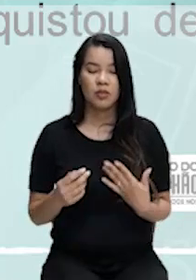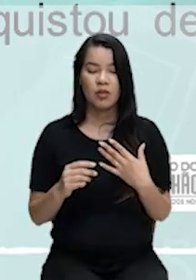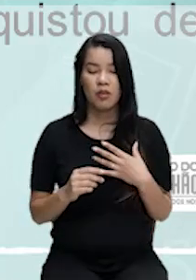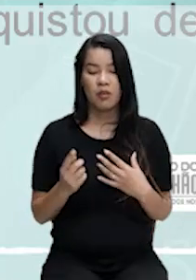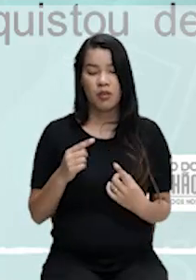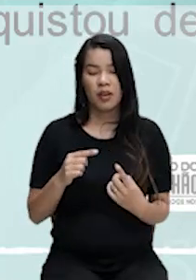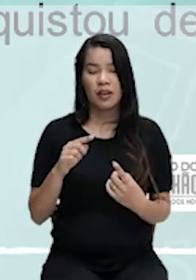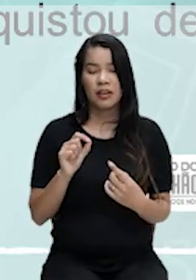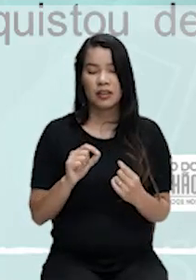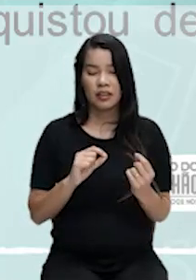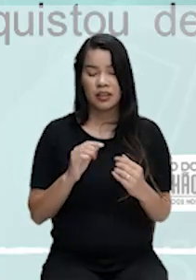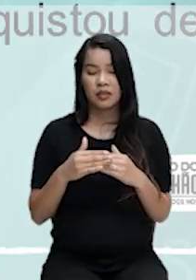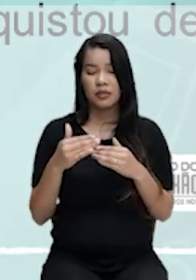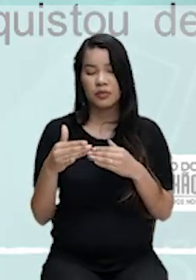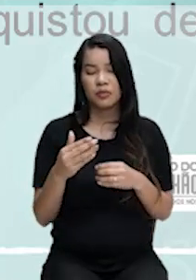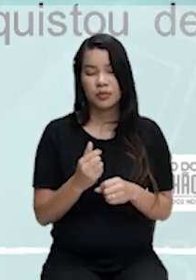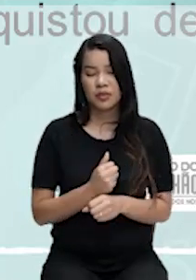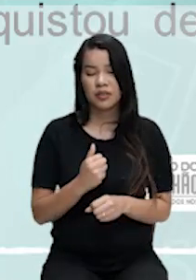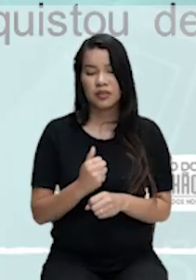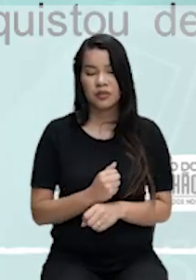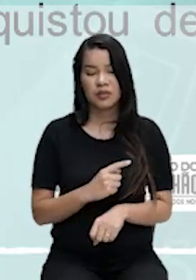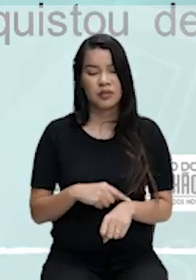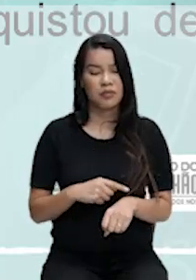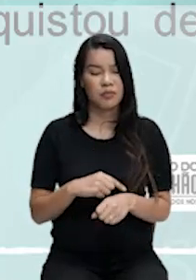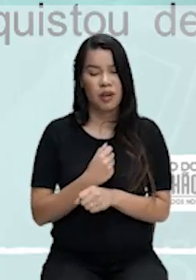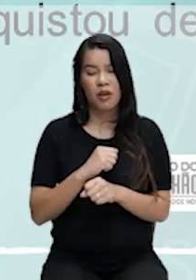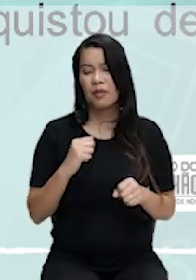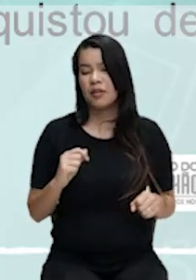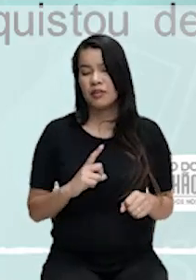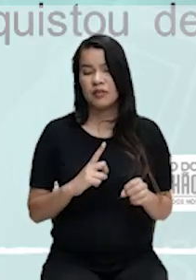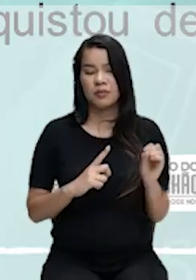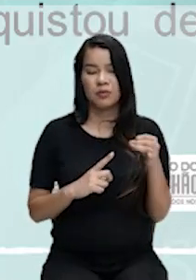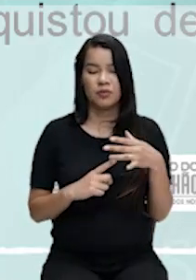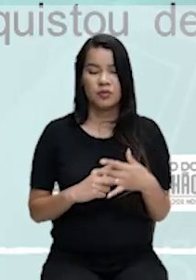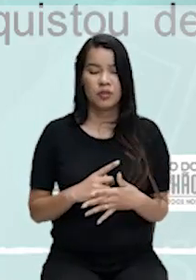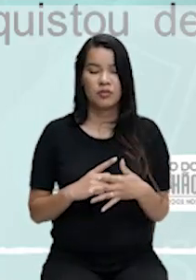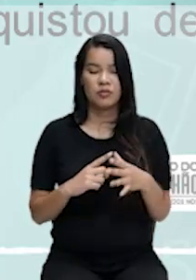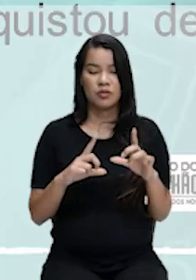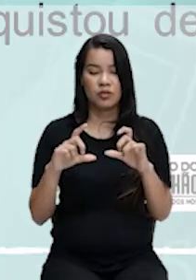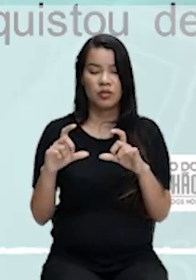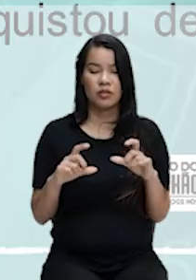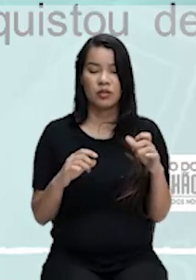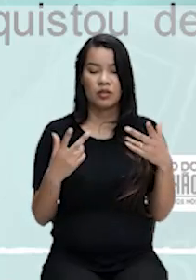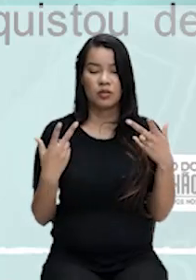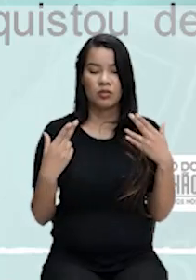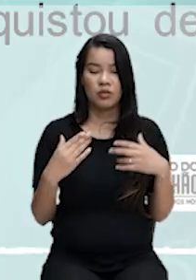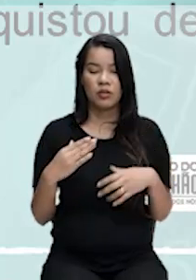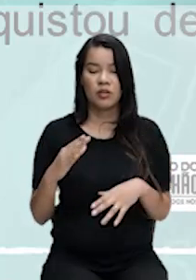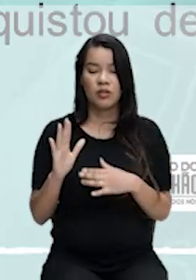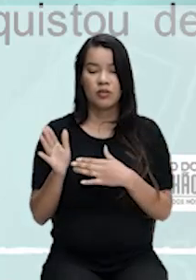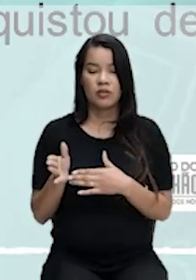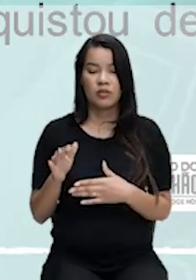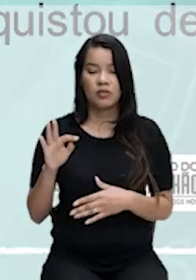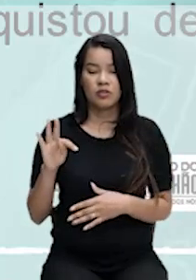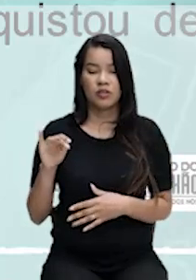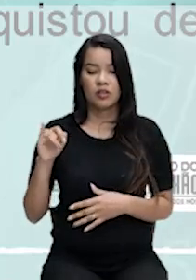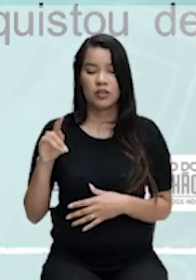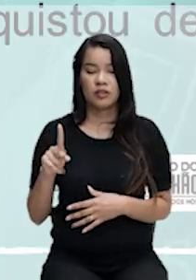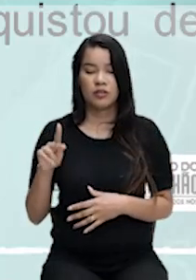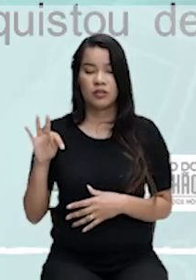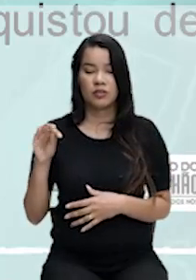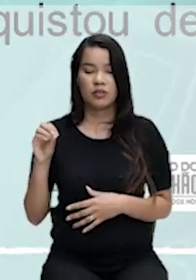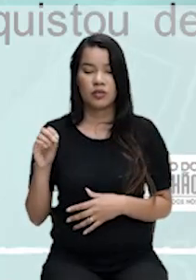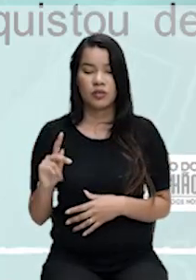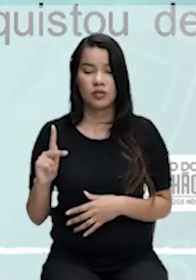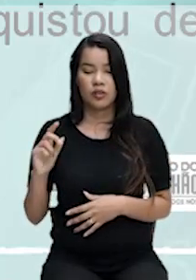esse tempo tenha sido ainda maior. Tivemos novidade no cenário, como a consolidação do TikTok, que conquistou de vez celebridades